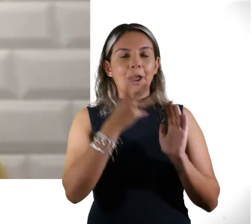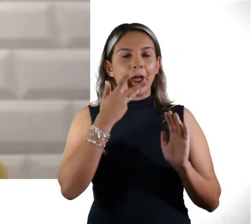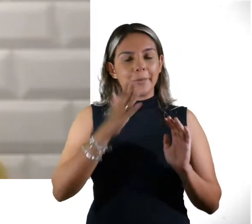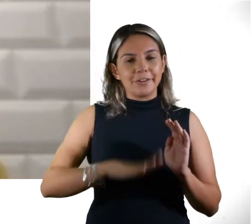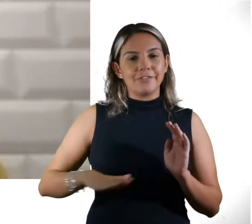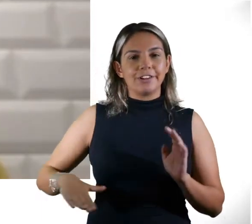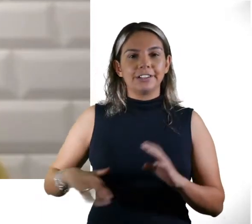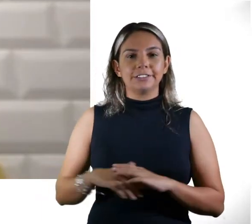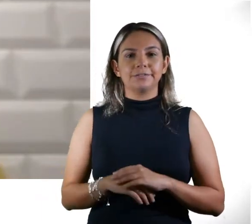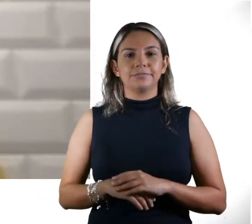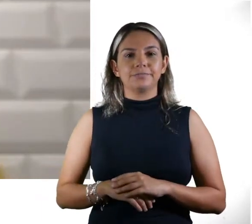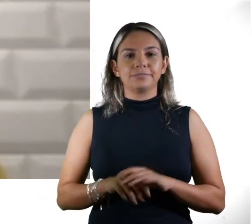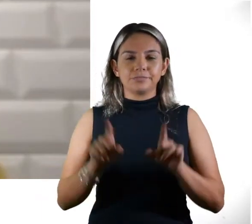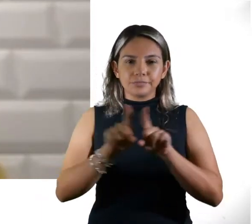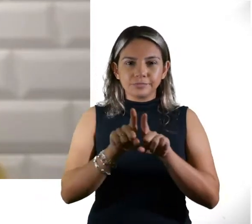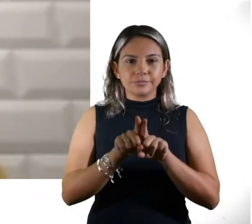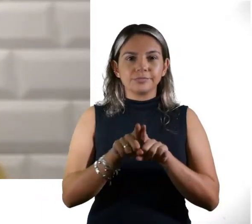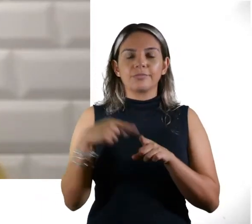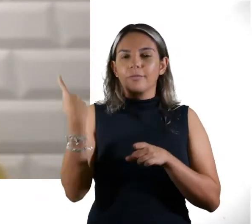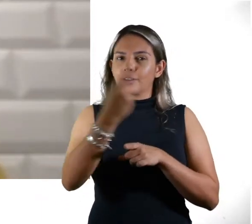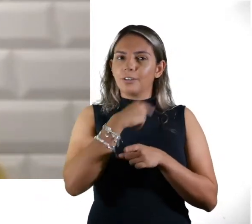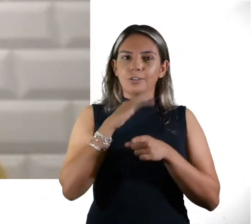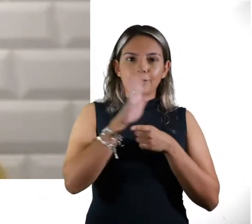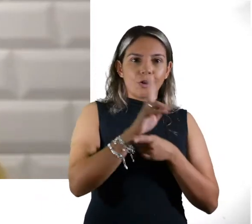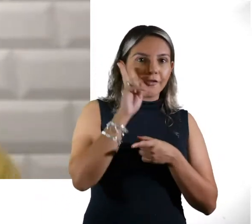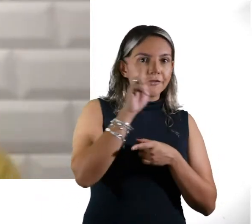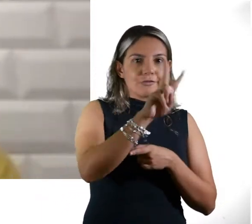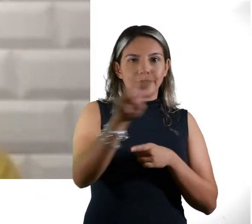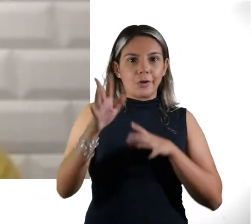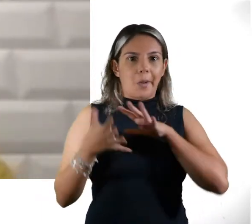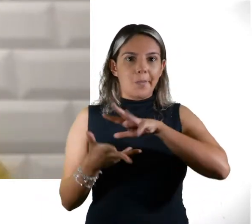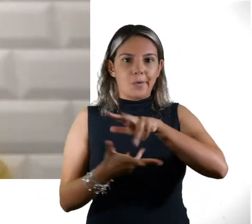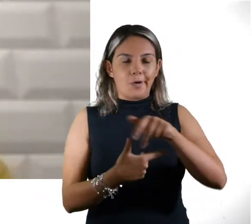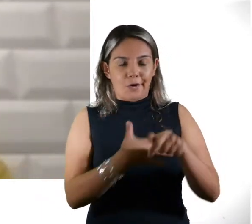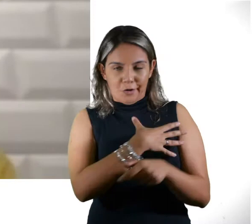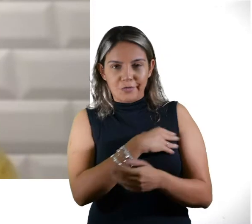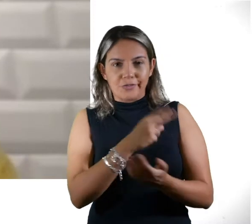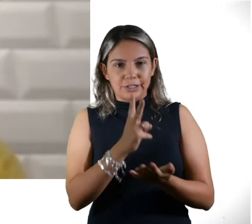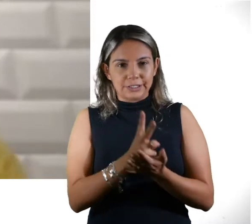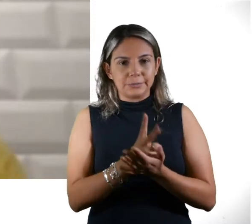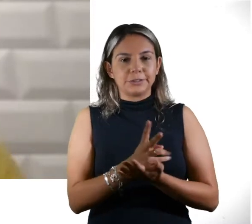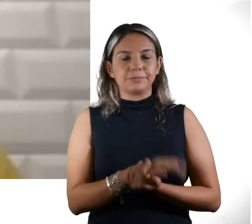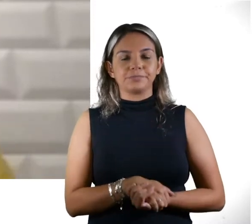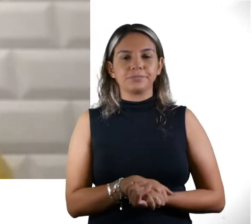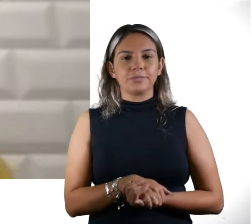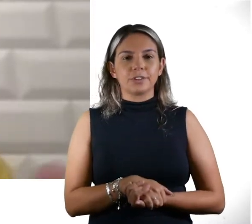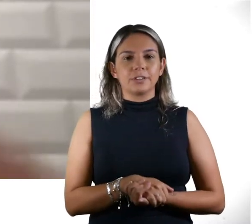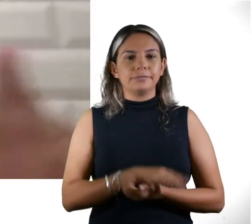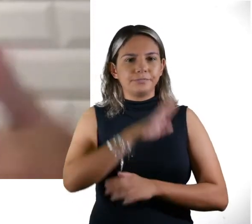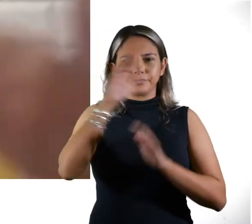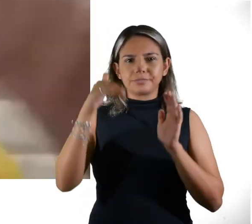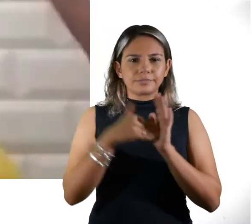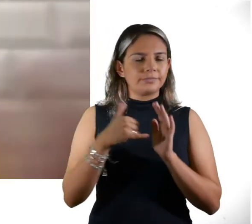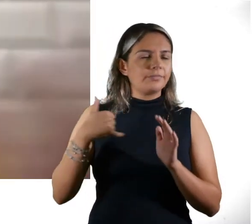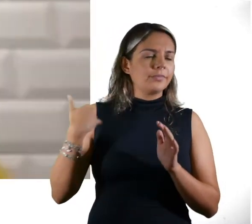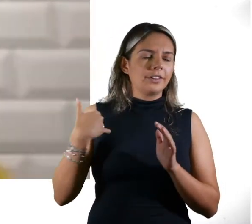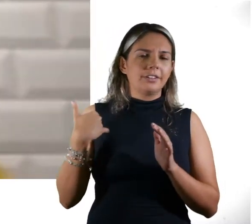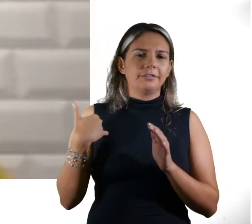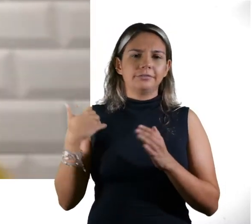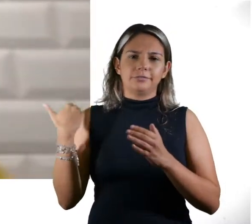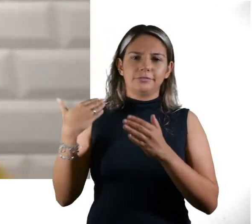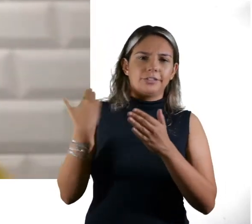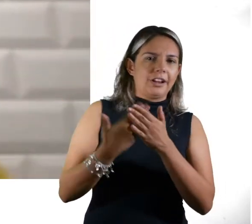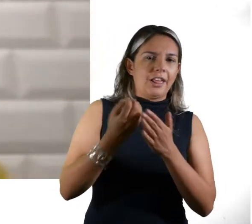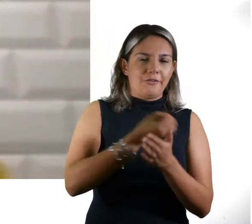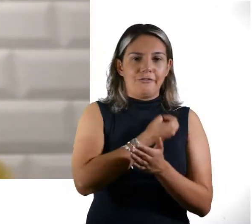não é? E também nos ajudam a olhar o mundo, os filhos sempre, não é? Em todas as idades, ao longo